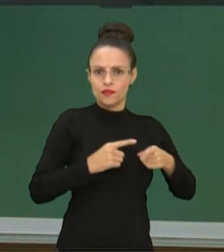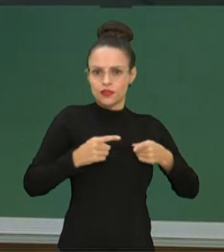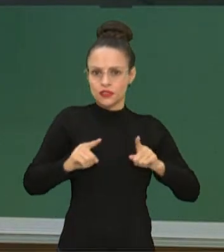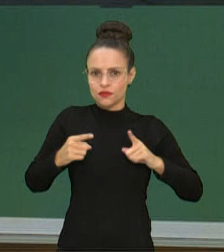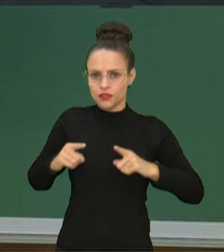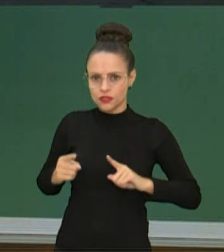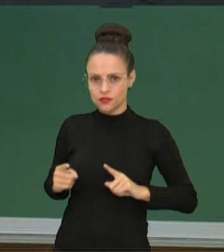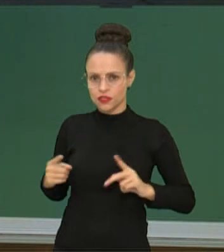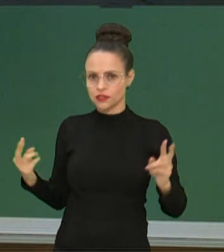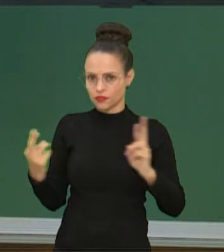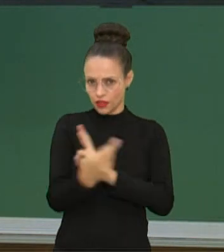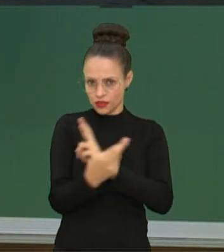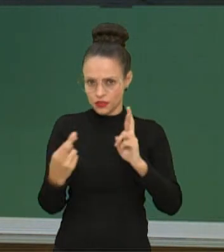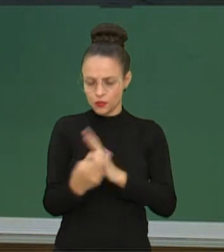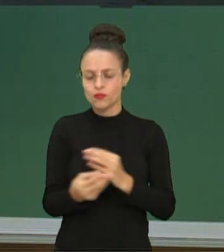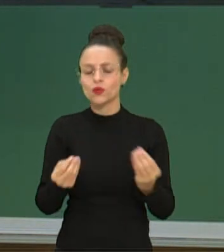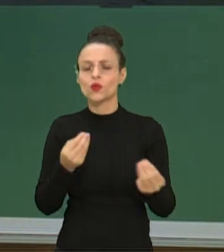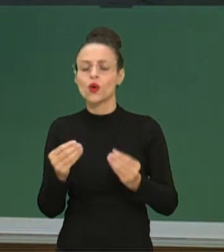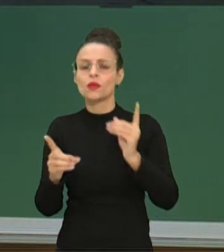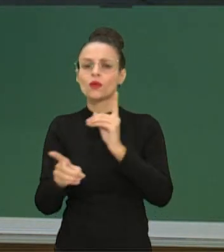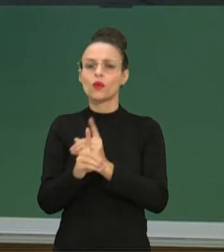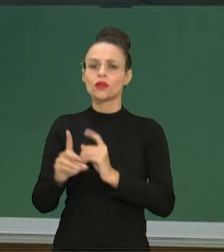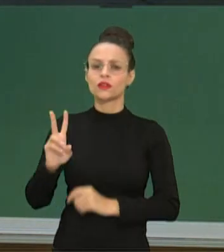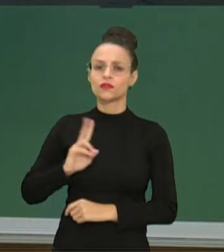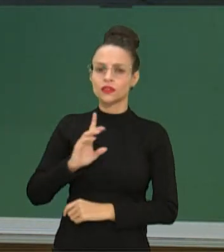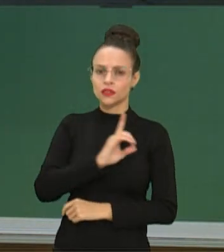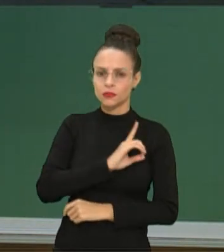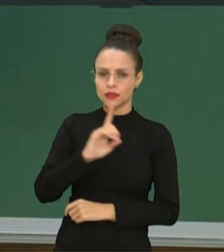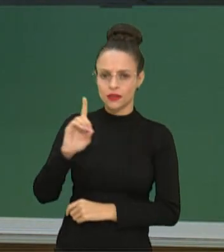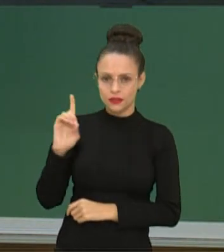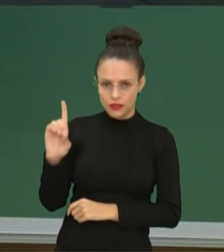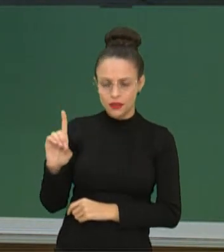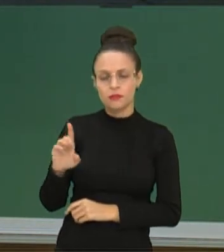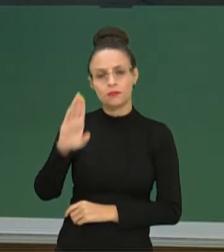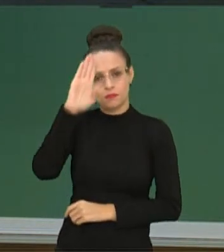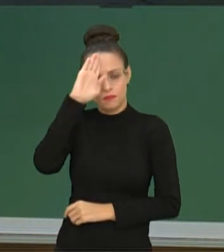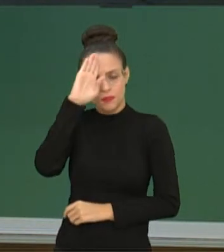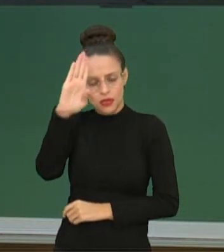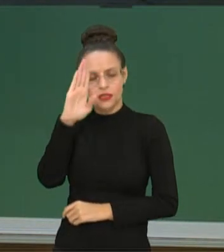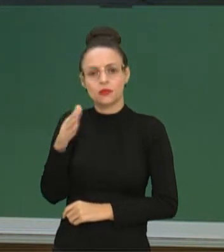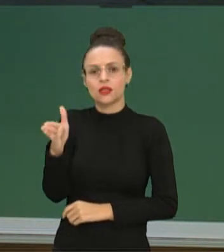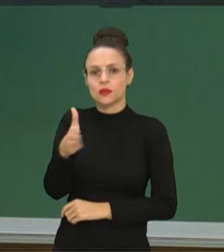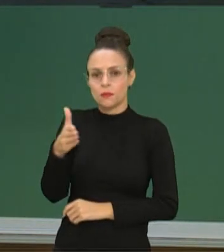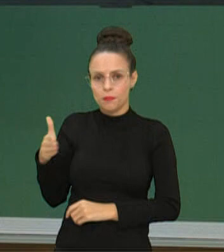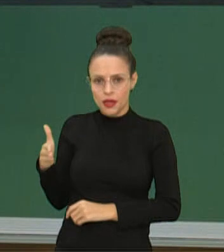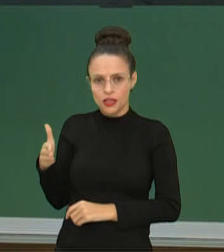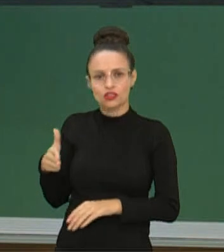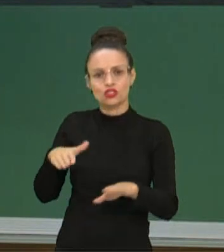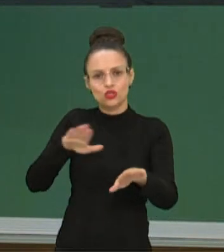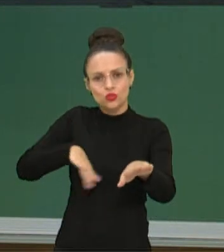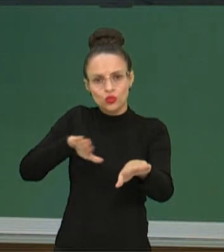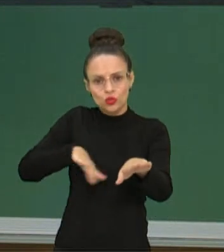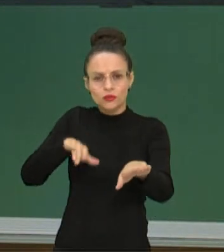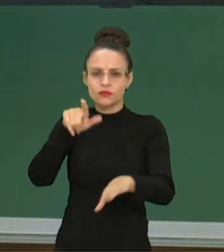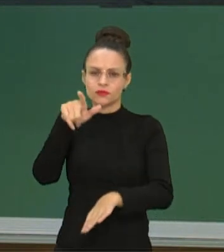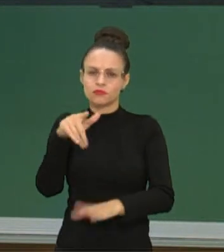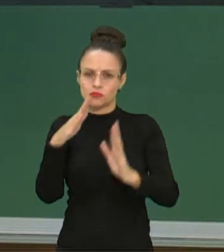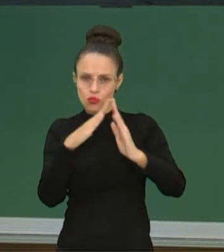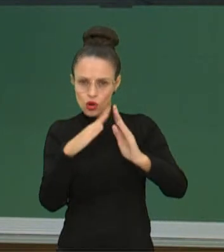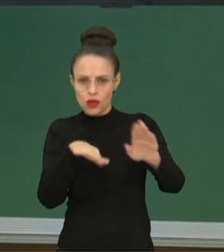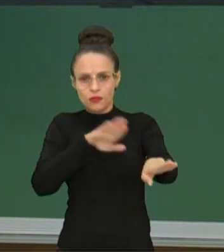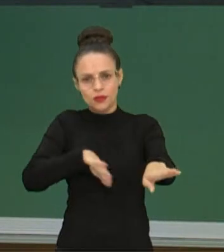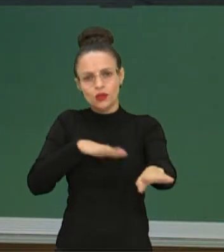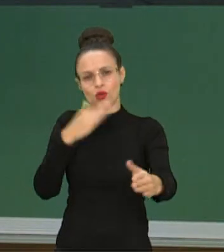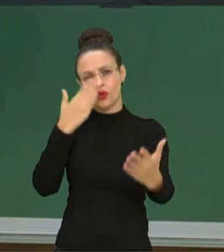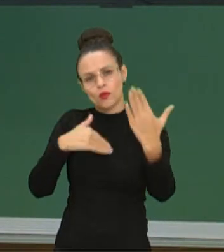D? Então, em alguns peixes, principalmente os peixes do mar, tá? Quem é daí do litoral, né? Com certeza consome